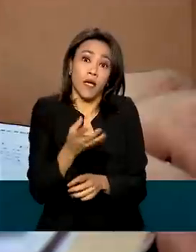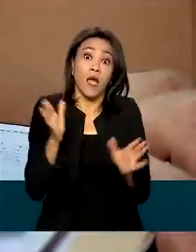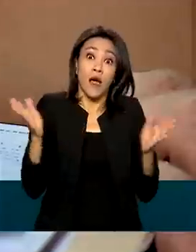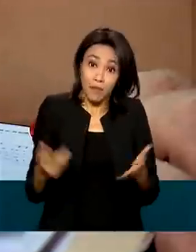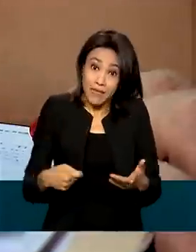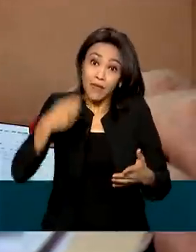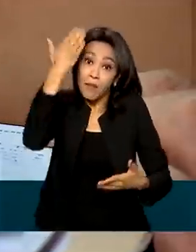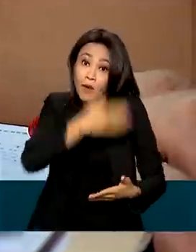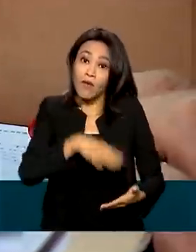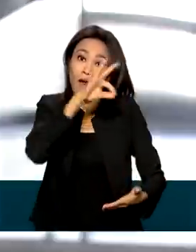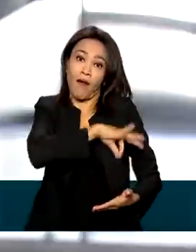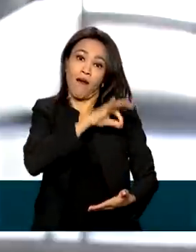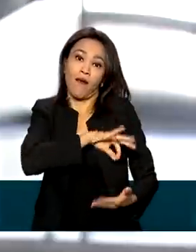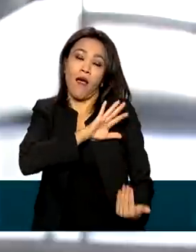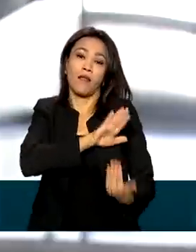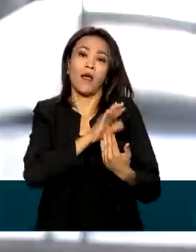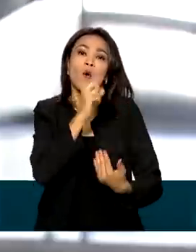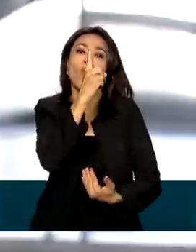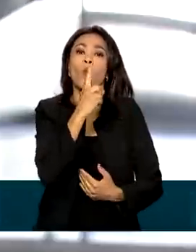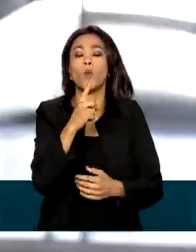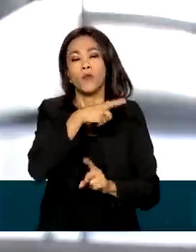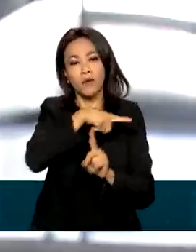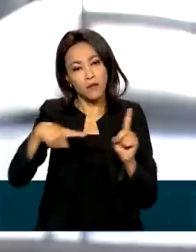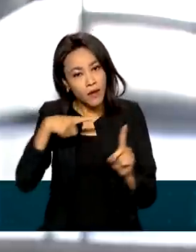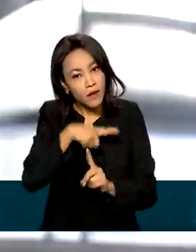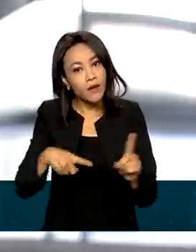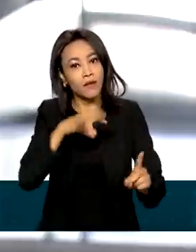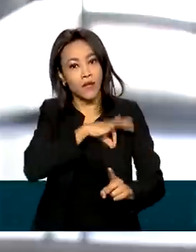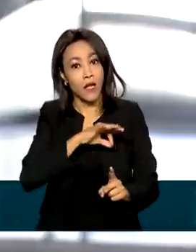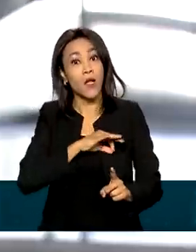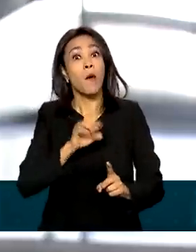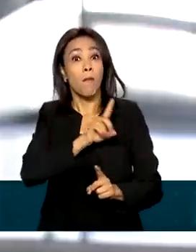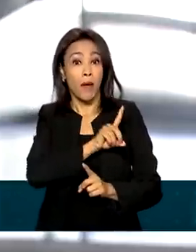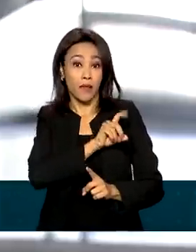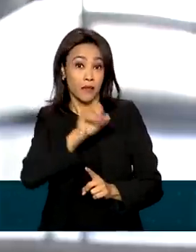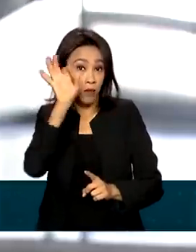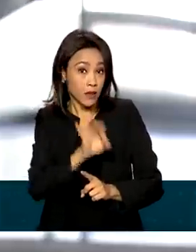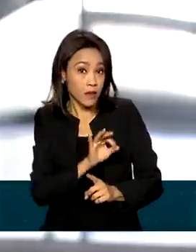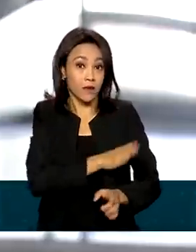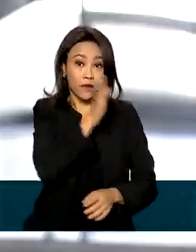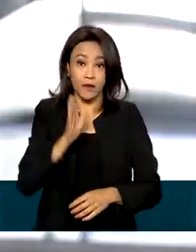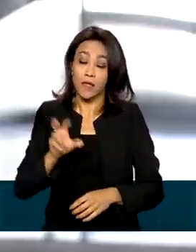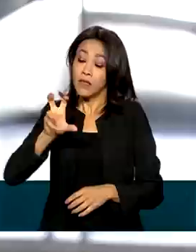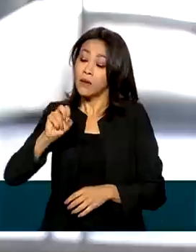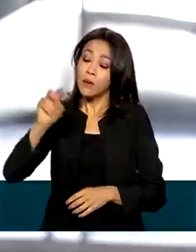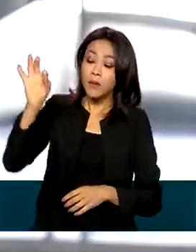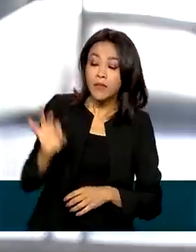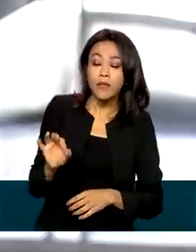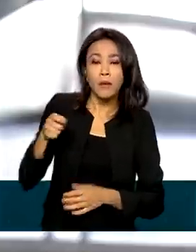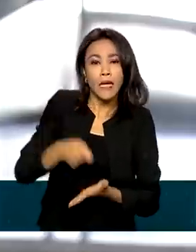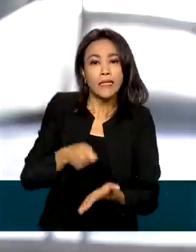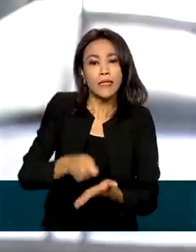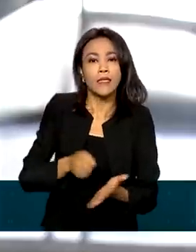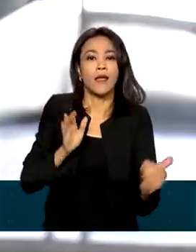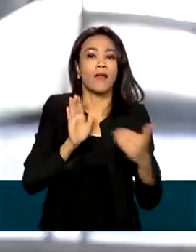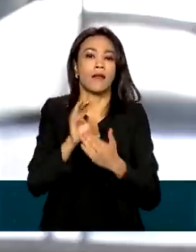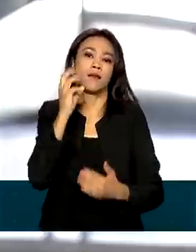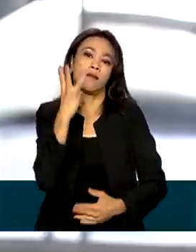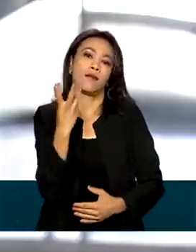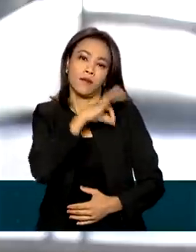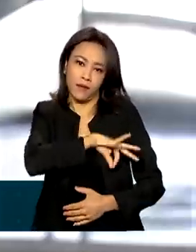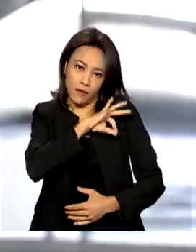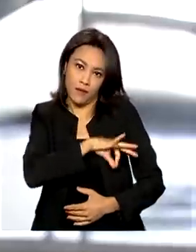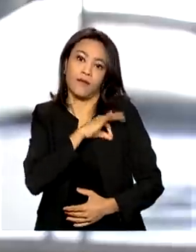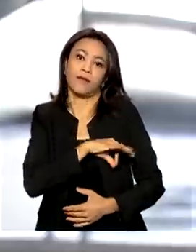por pessoa de até um e-mail salário mínimo isso para bolsa integral já para a bolsa parcial a exigência é de até três salários mínimos